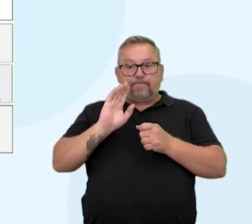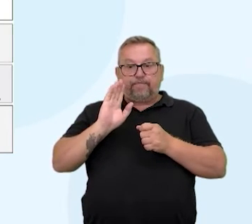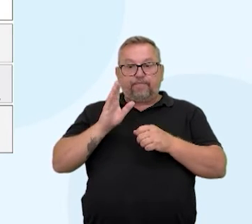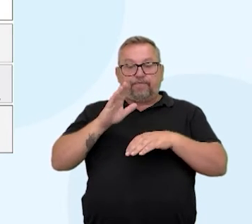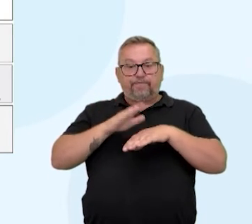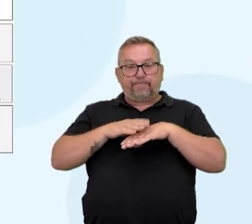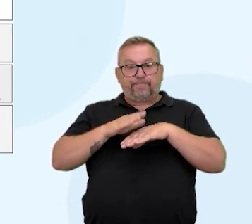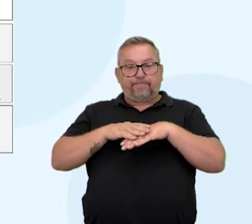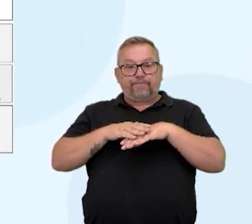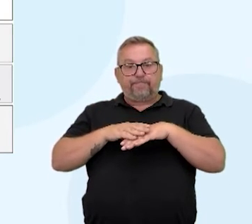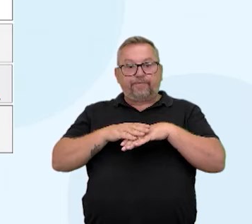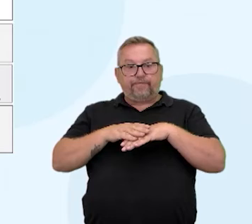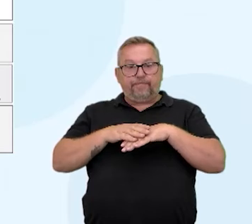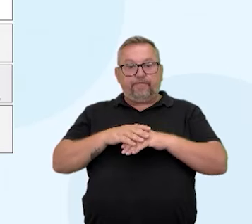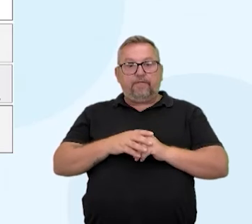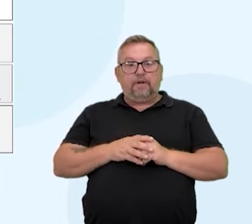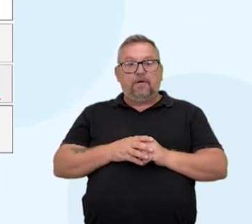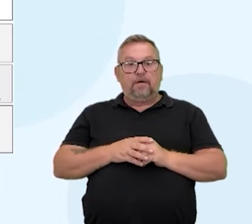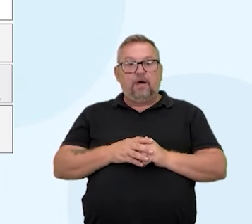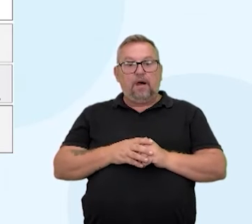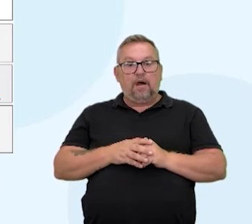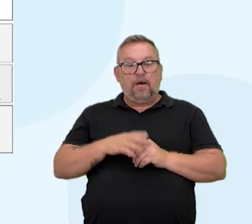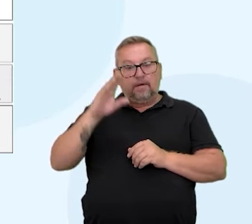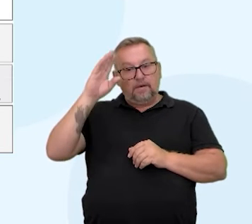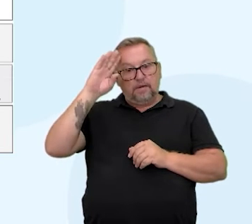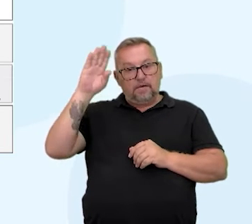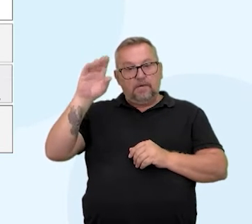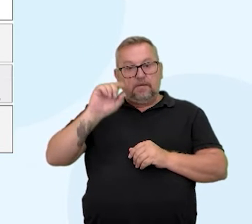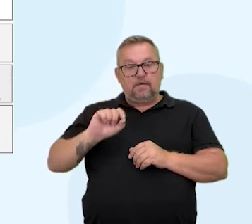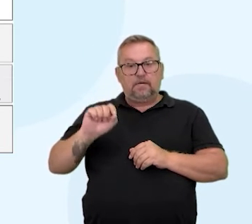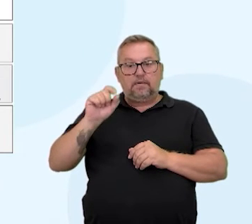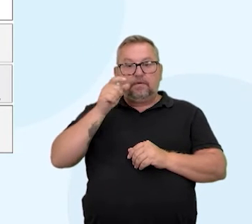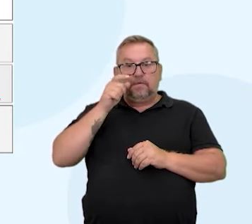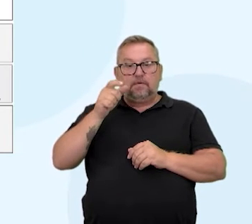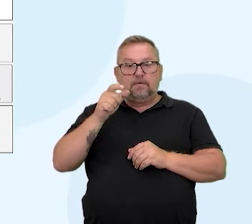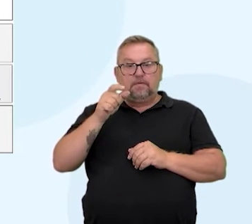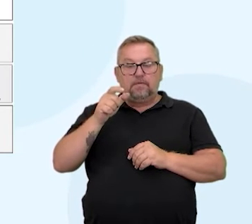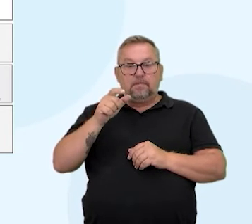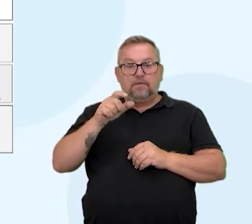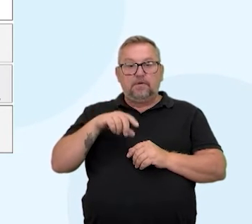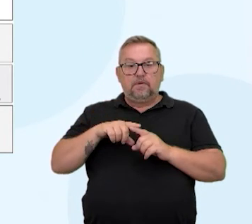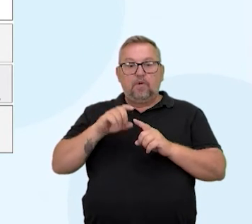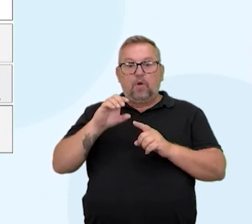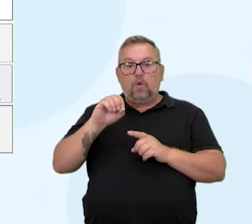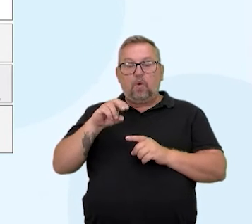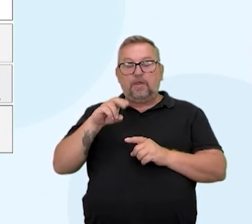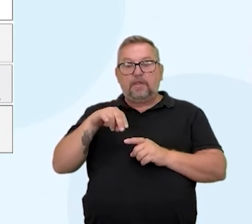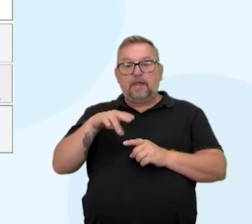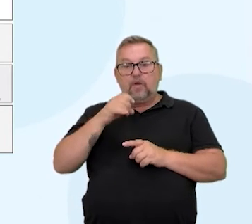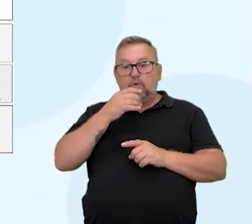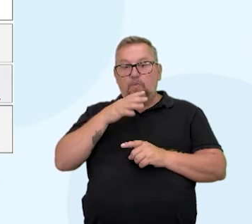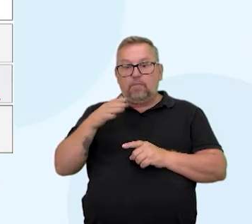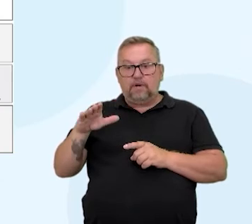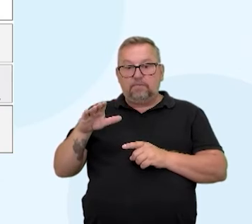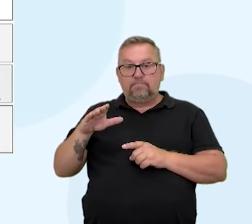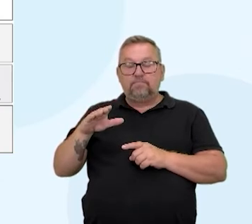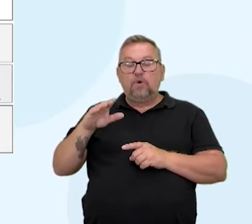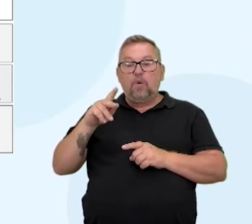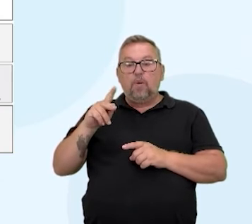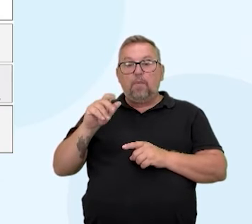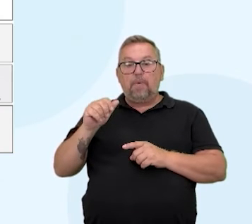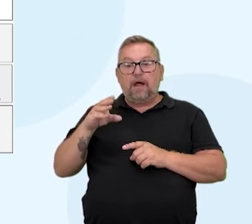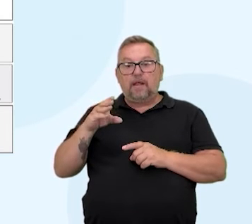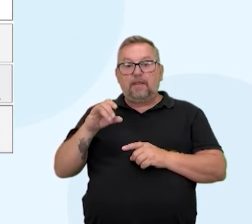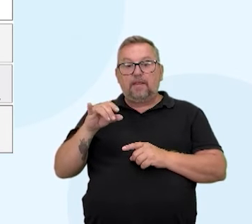em todo o planeta. Principalmente a gente observa no Oceano Pacífico, nas ilhas lá do